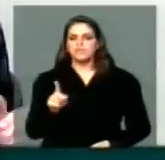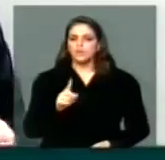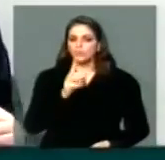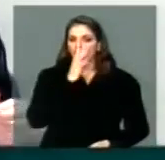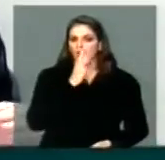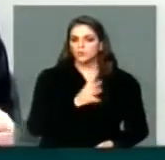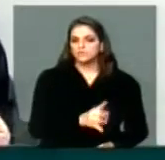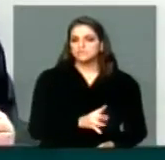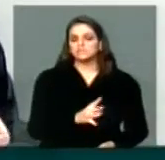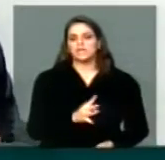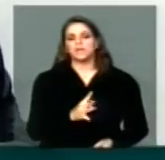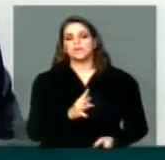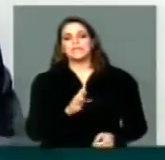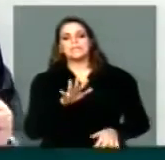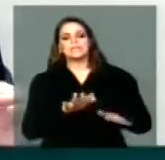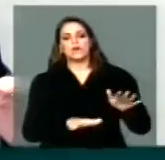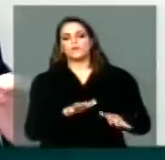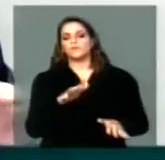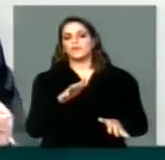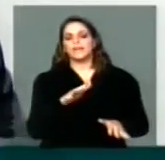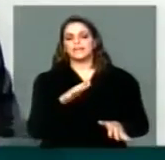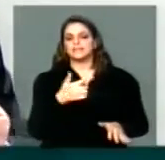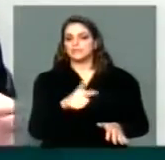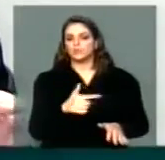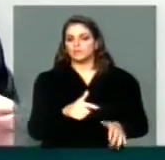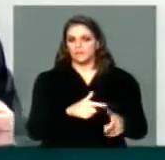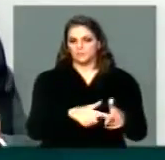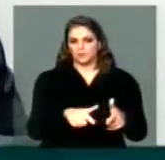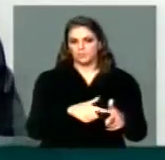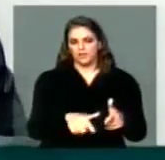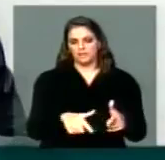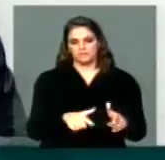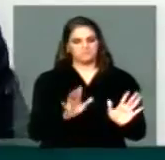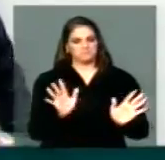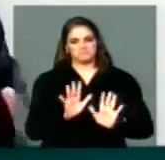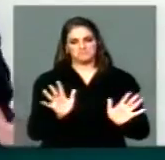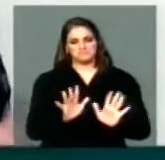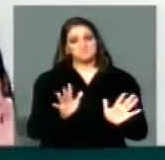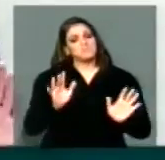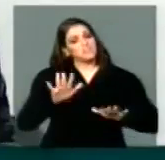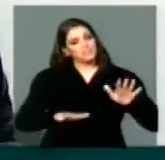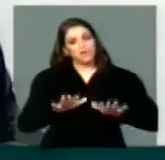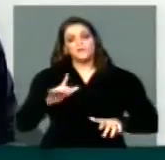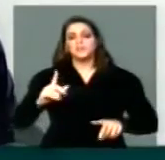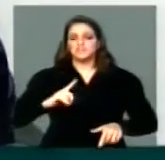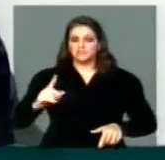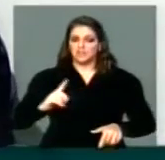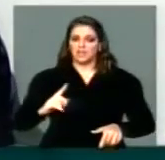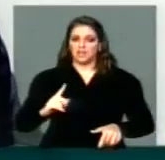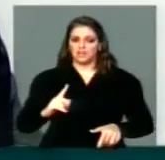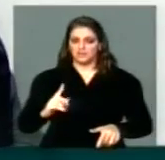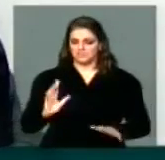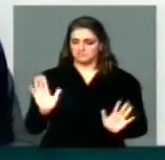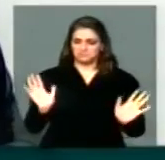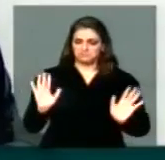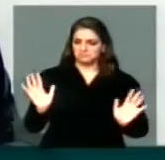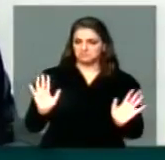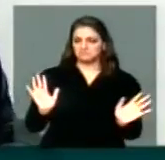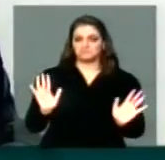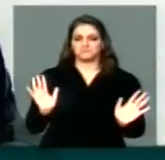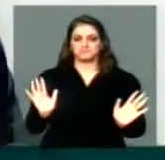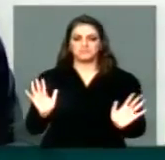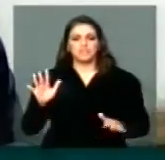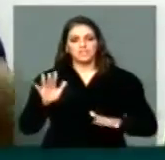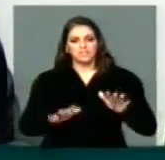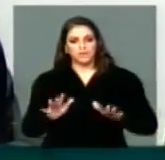haver qualquer tipo de problema, não estou dizendo que aqui está considerado uma situação que ninguém tem praticado qualquer tipo de ato que possa